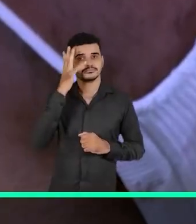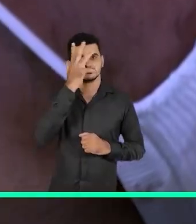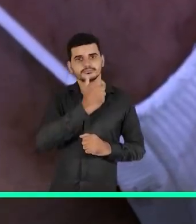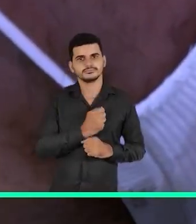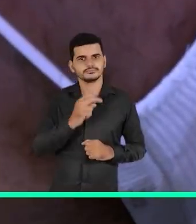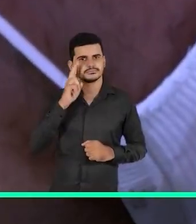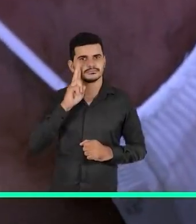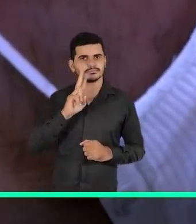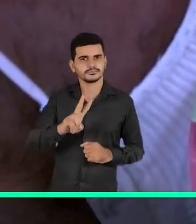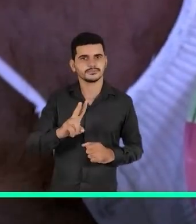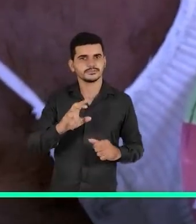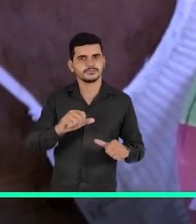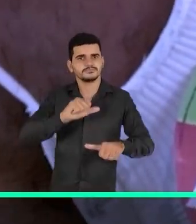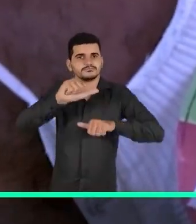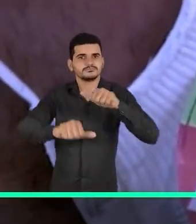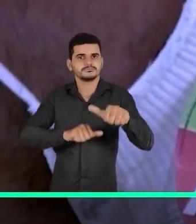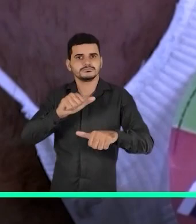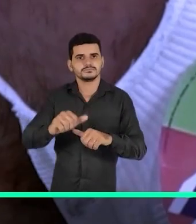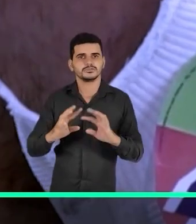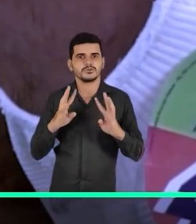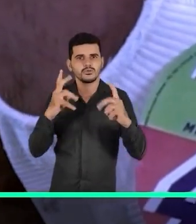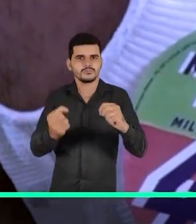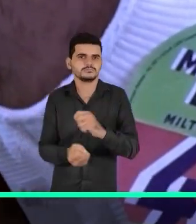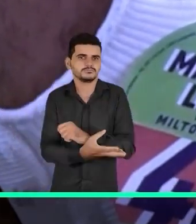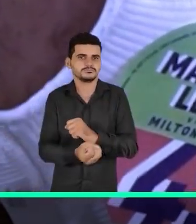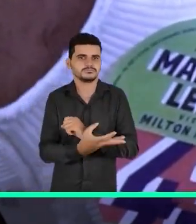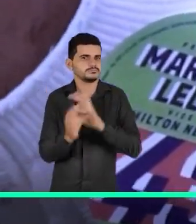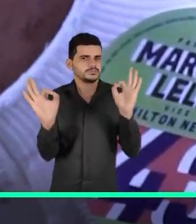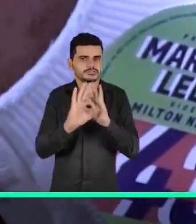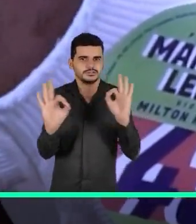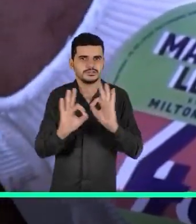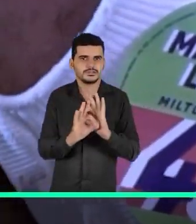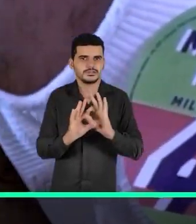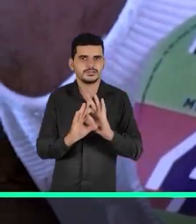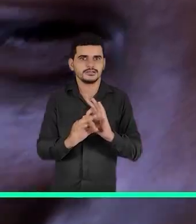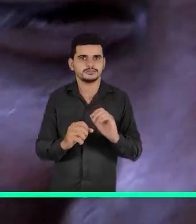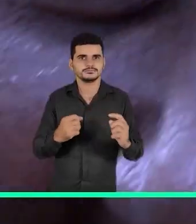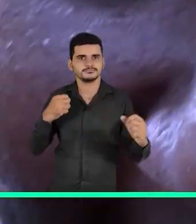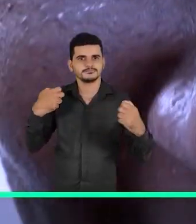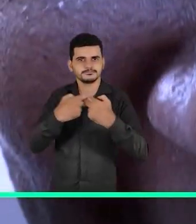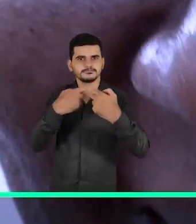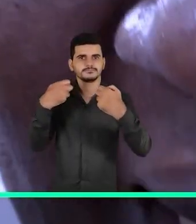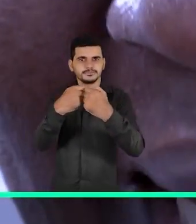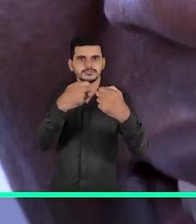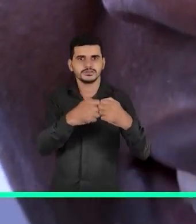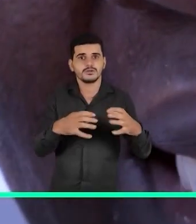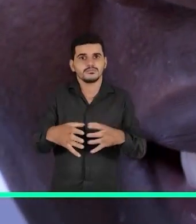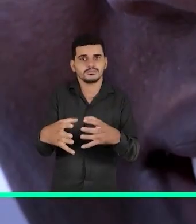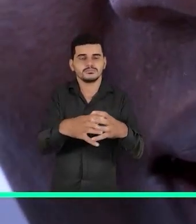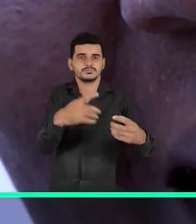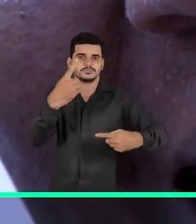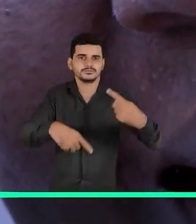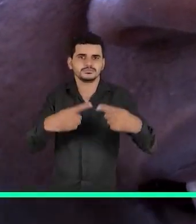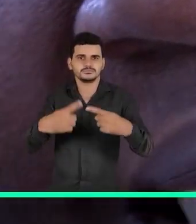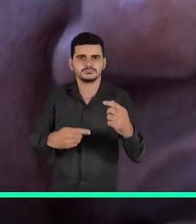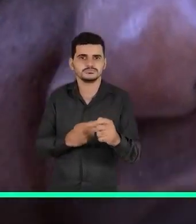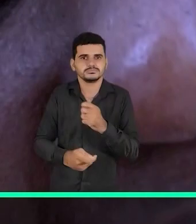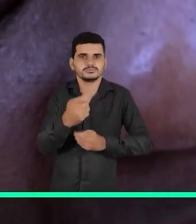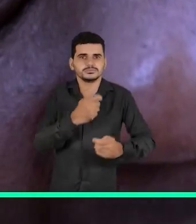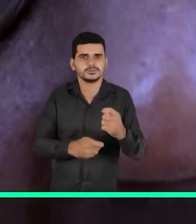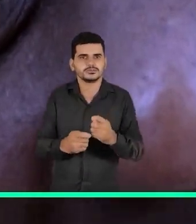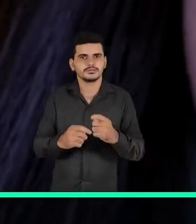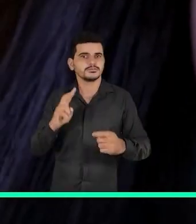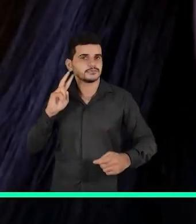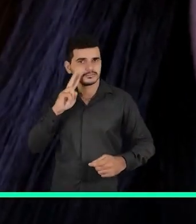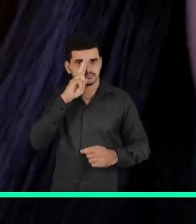Bonito demais ver como a gente virou o jogo do poder sem se vender para ninguém. Lutando contra os grandes grupos políticos e